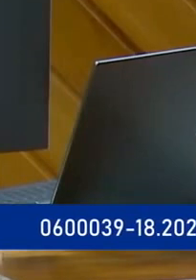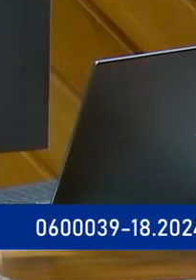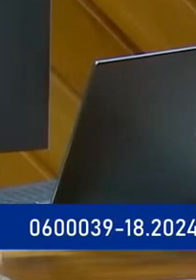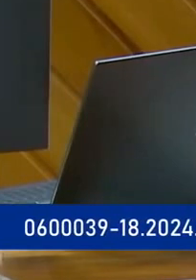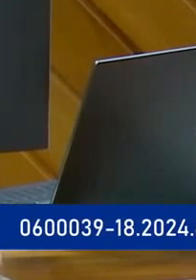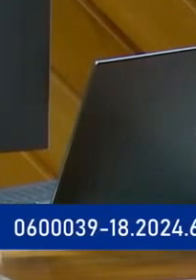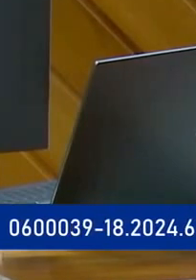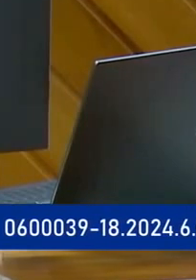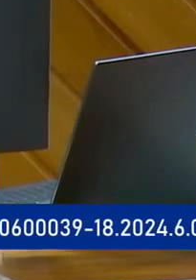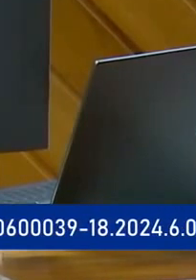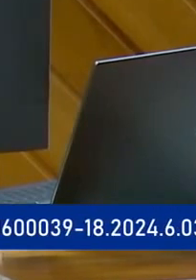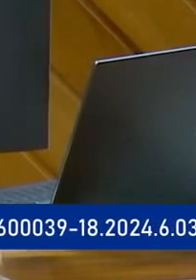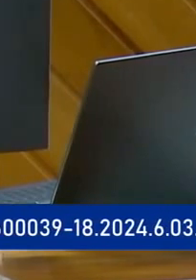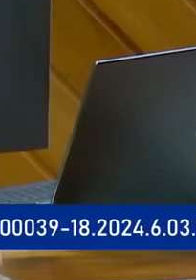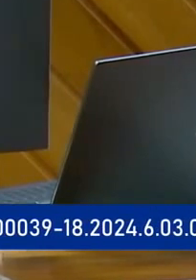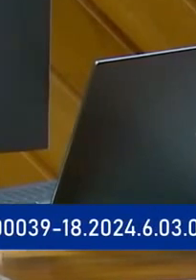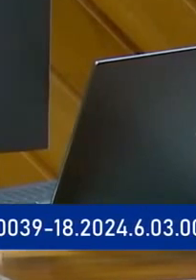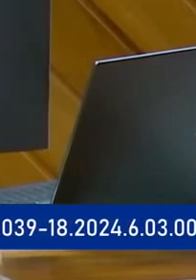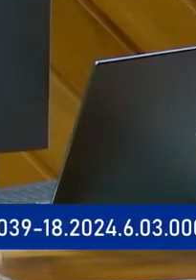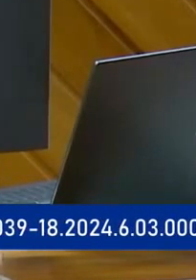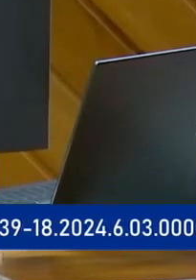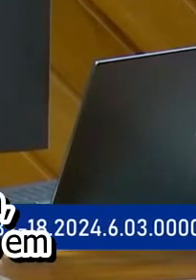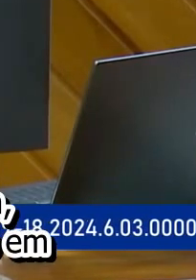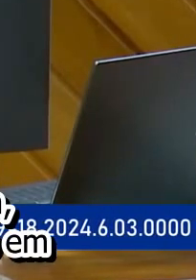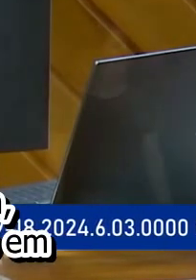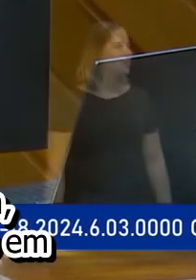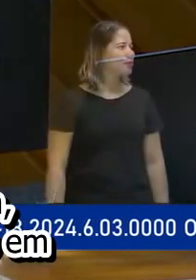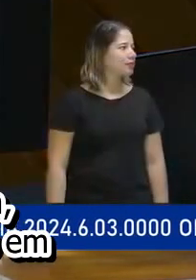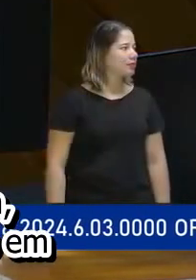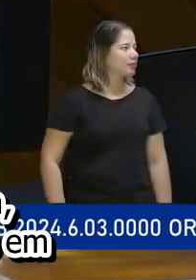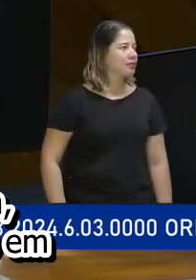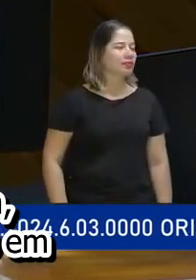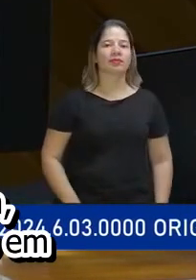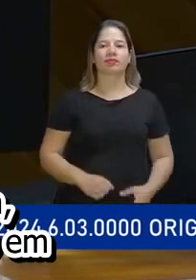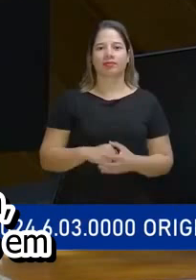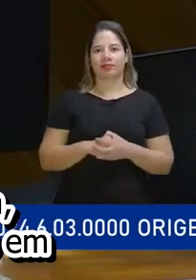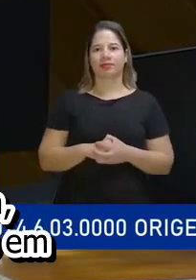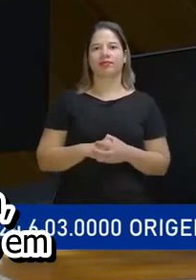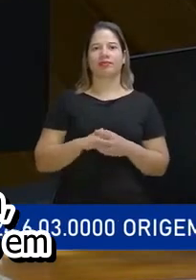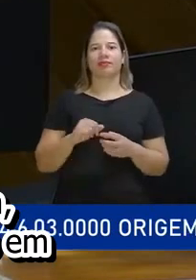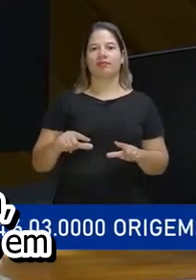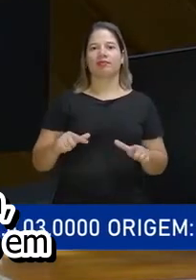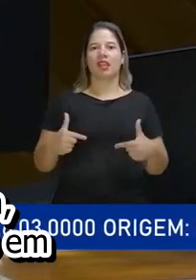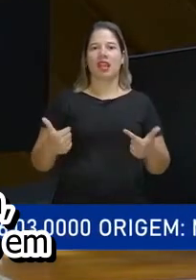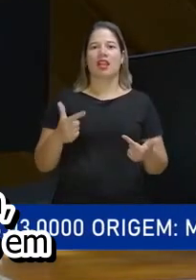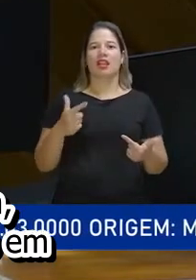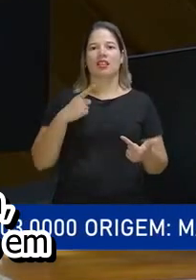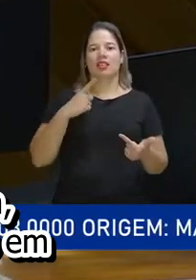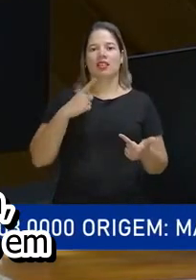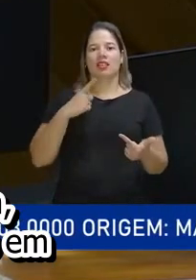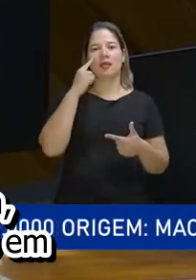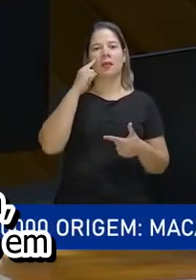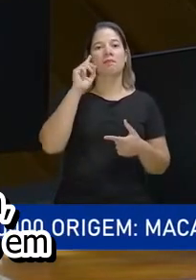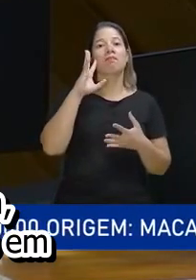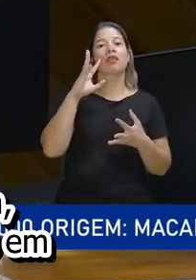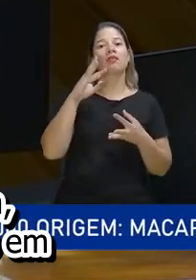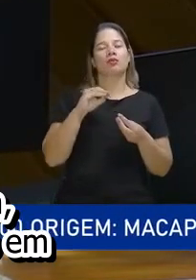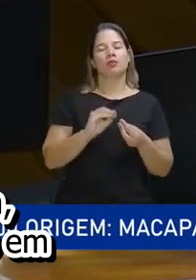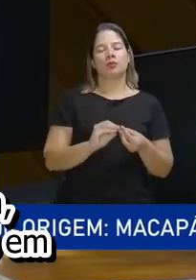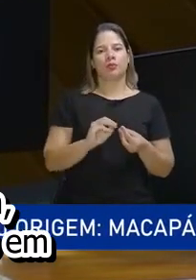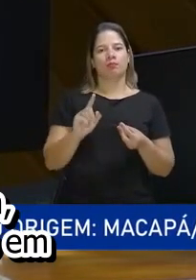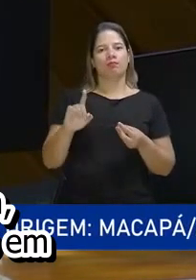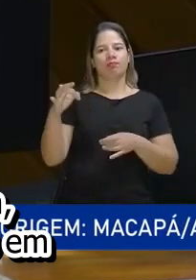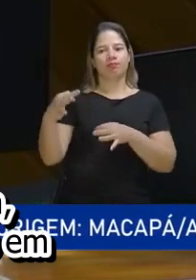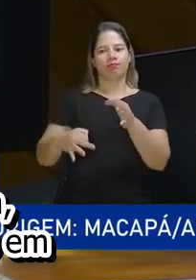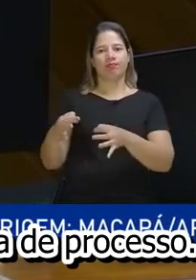a um novo processo para impugnar a decisão judicial. A ação rescisória ela pressupõe a coisa julgada, contrariamente ao recurso,